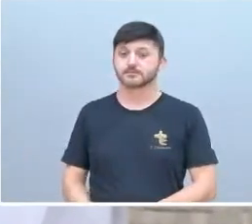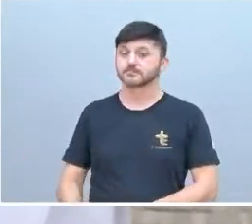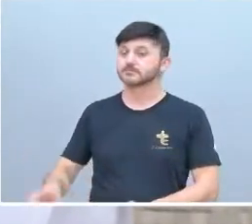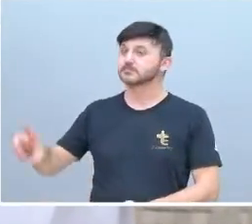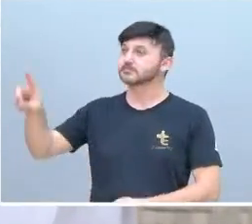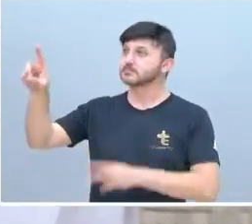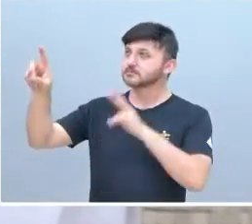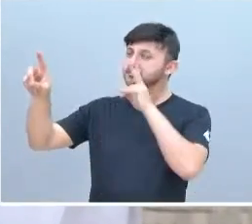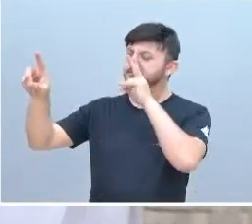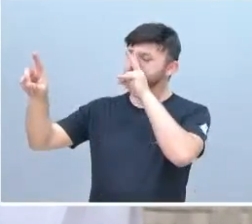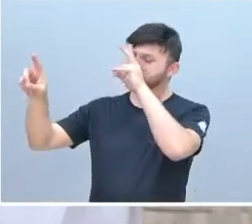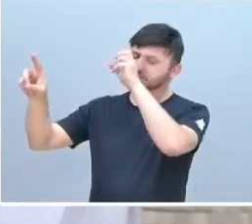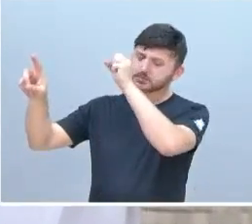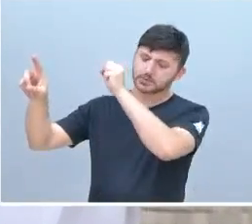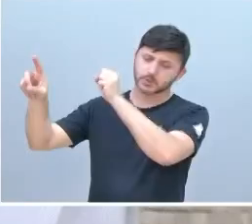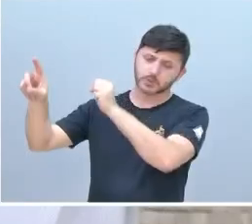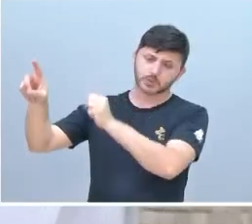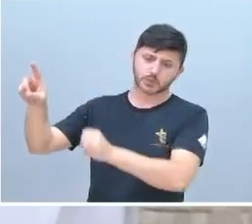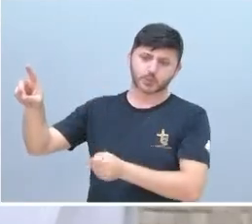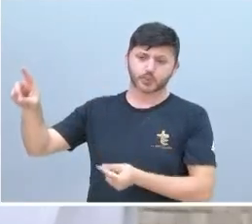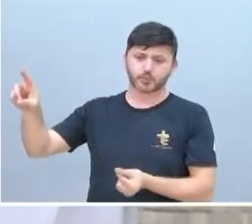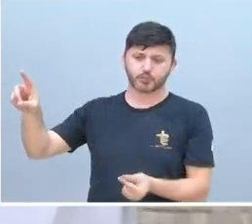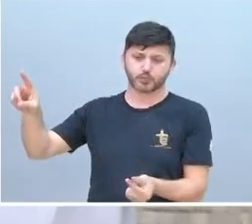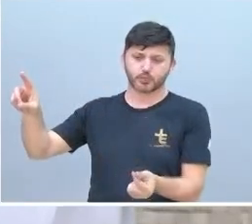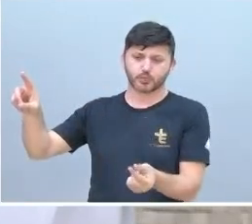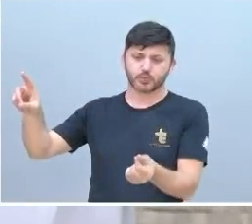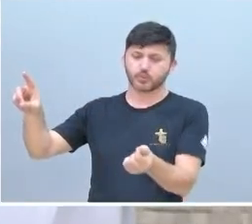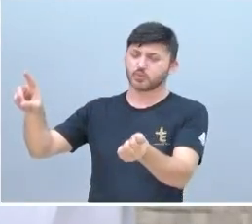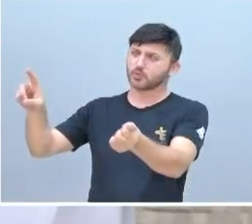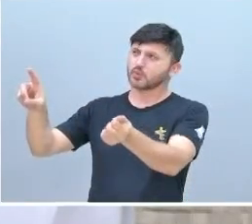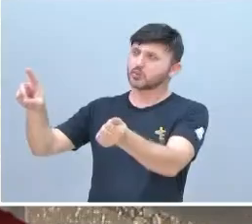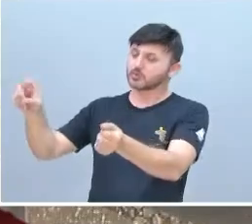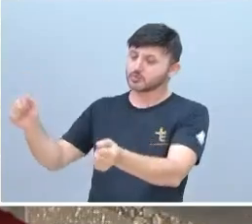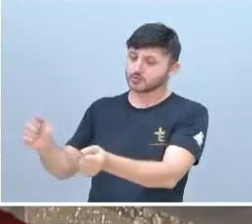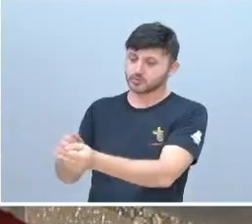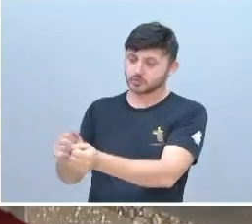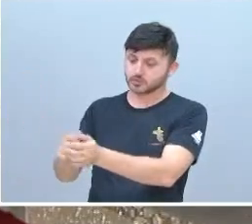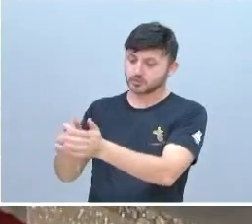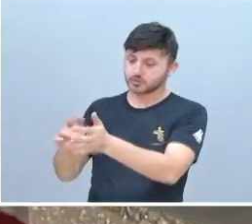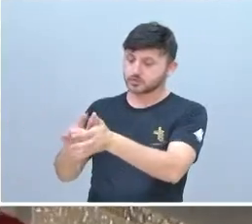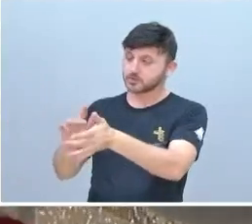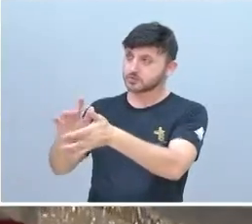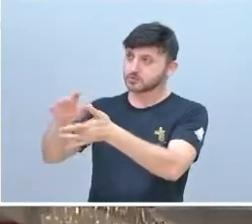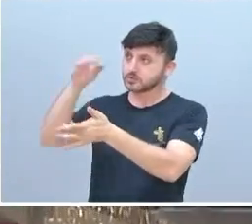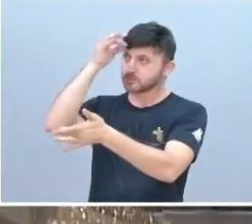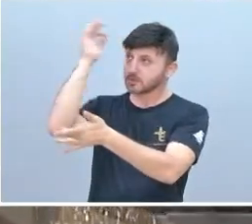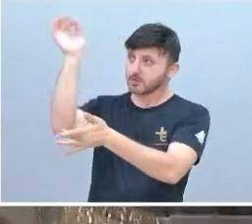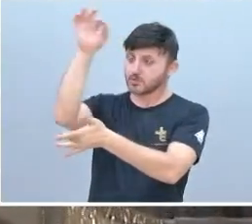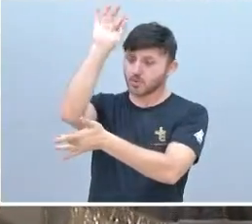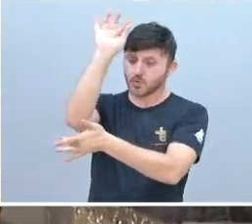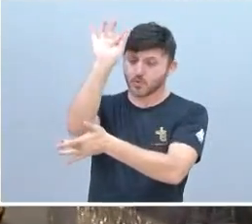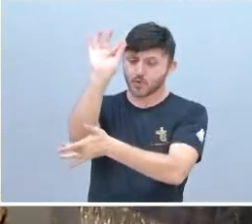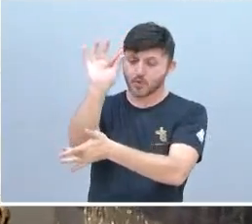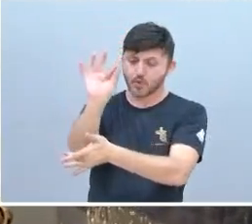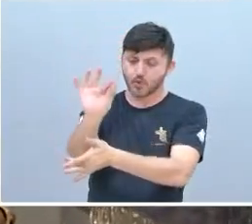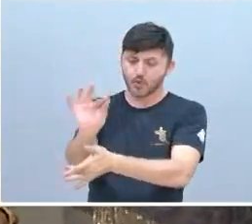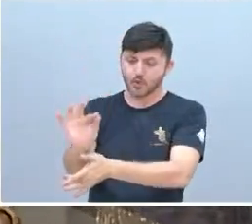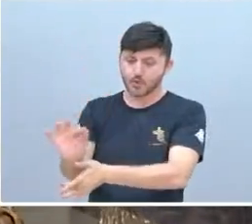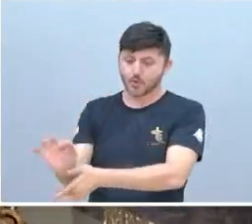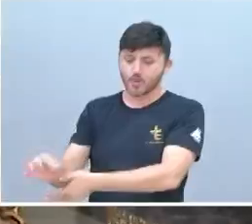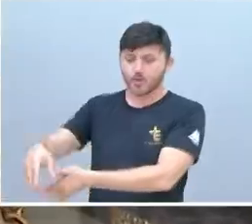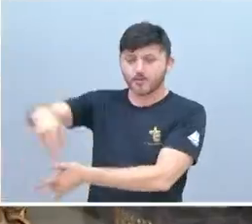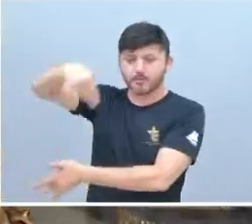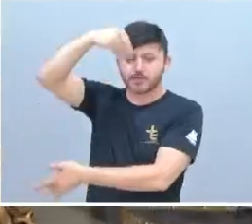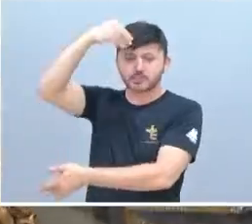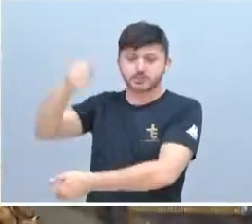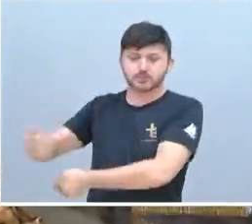Deus eterno e todo-poderoso, que sendo Cristo batizado no Jordão e pairando sobre ele o Espírito